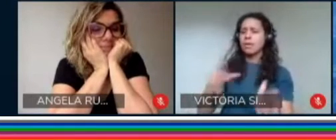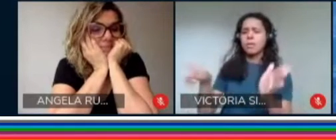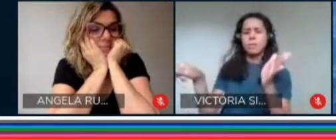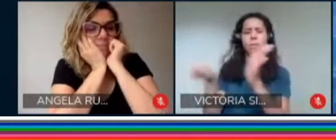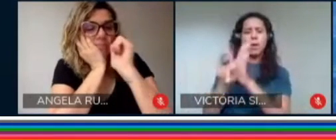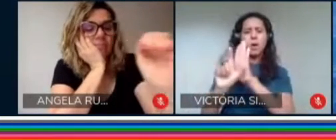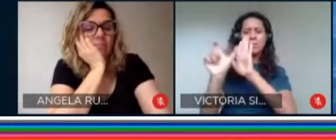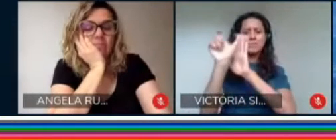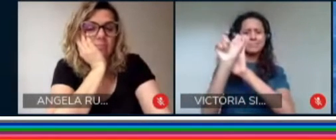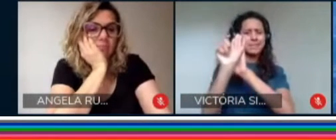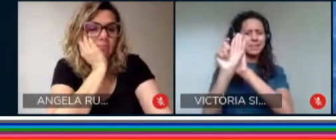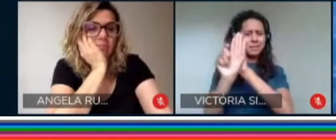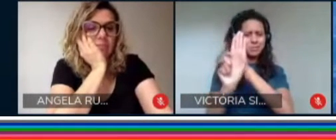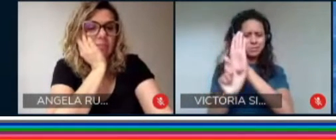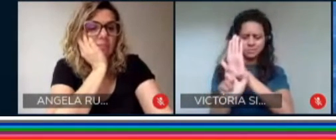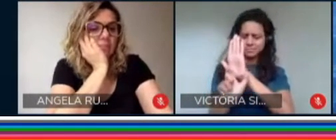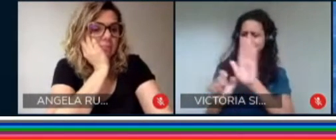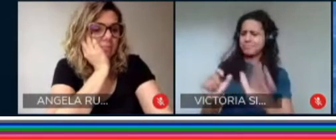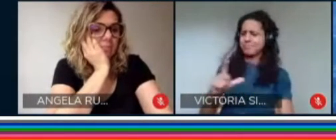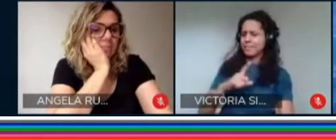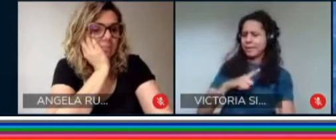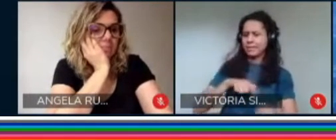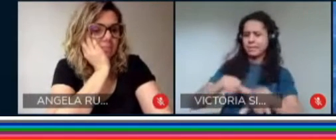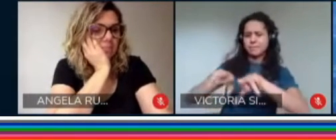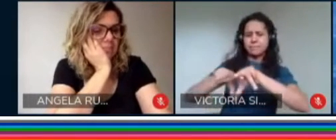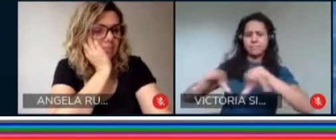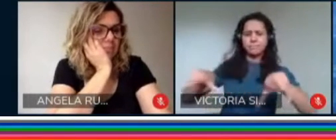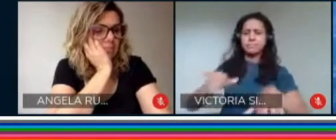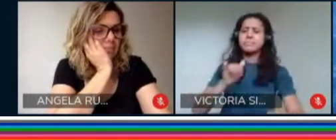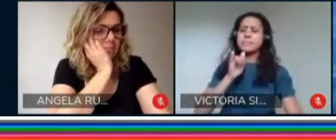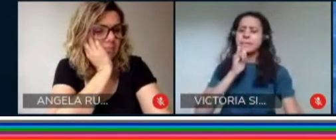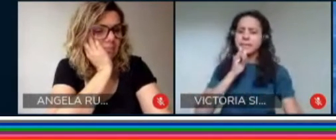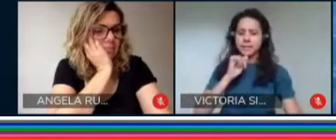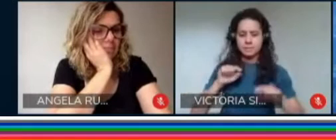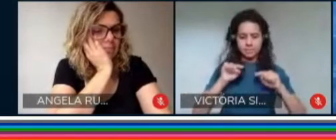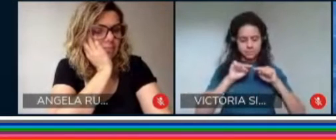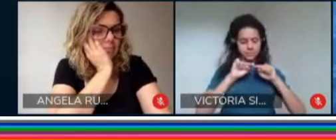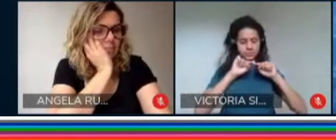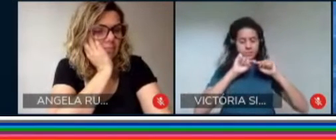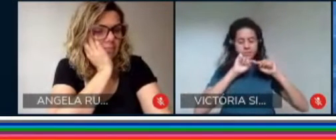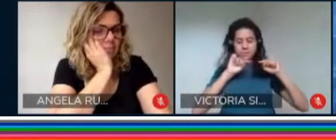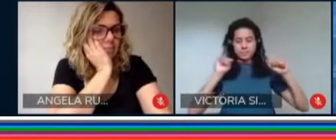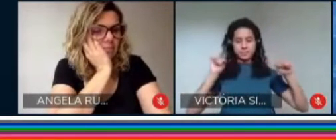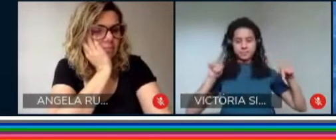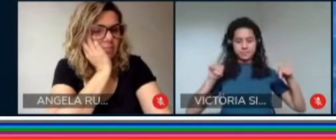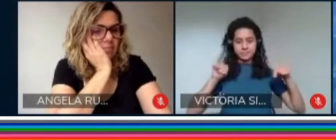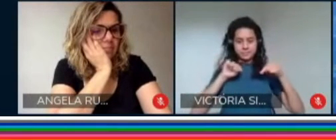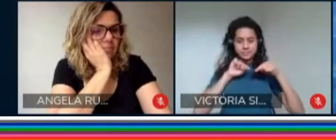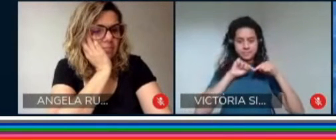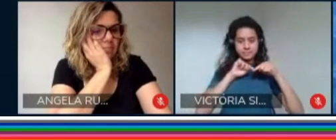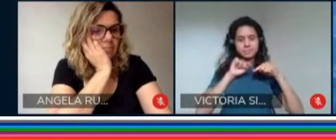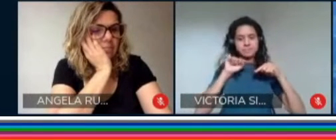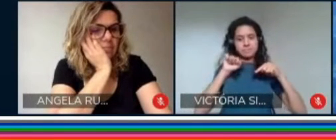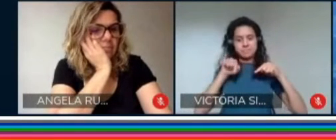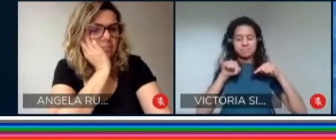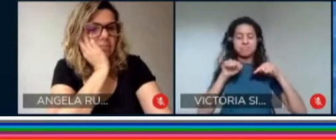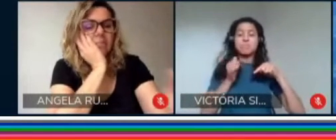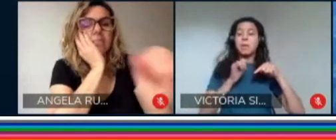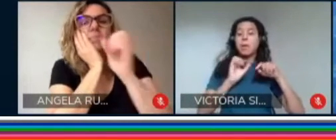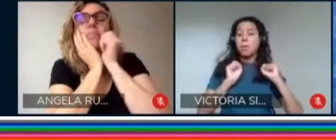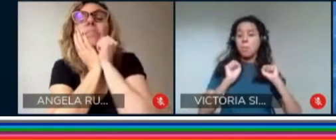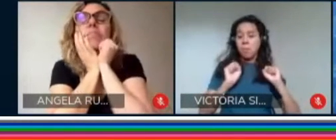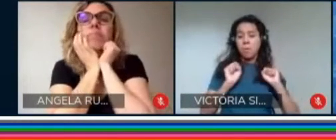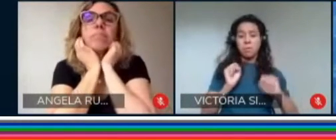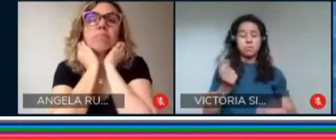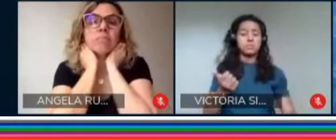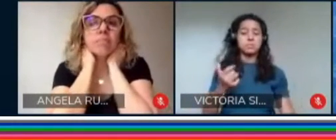de variantes, né, dos termos, então eu posso ter mulheres ou saúde da mulher, violência contra a mulher ou violência